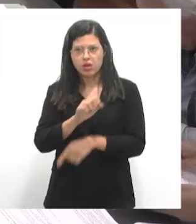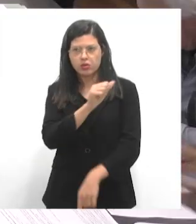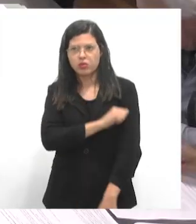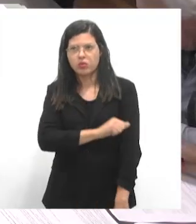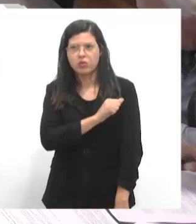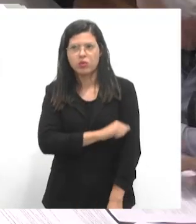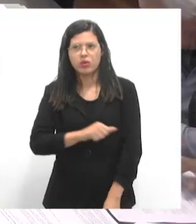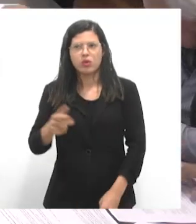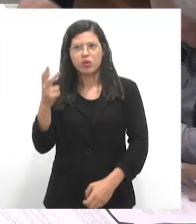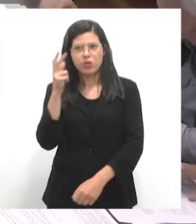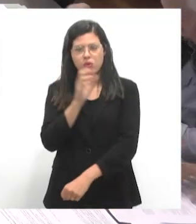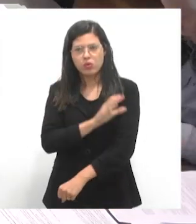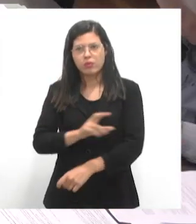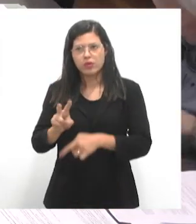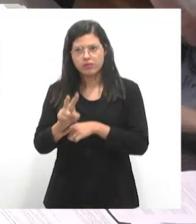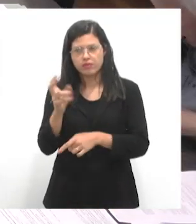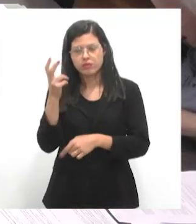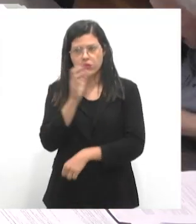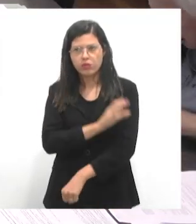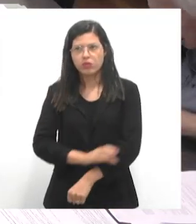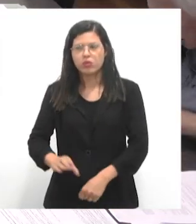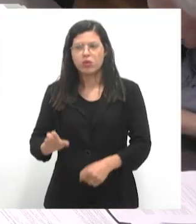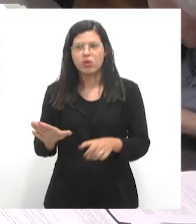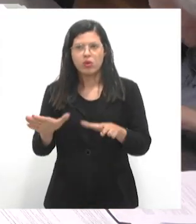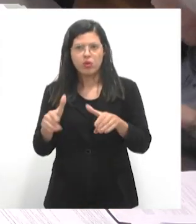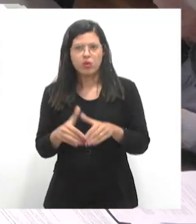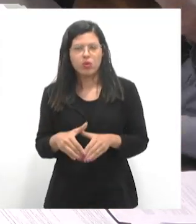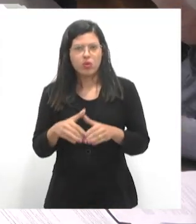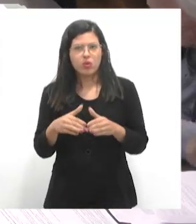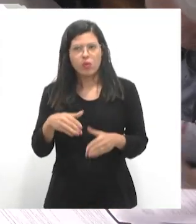preservação cultural o Grêmio Recreativo Escola de Samba